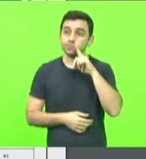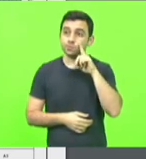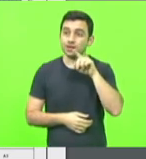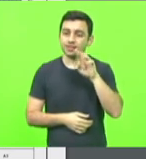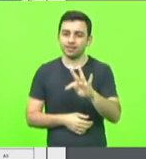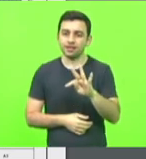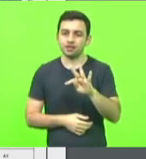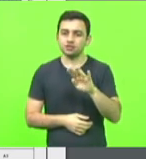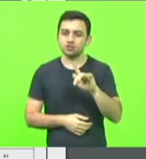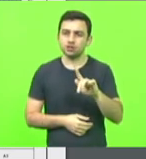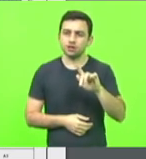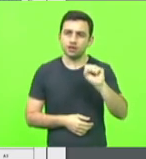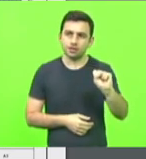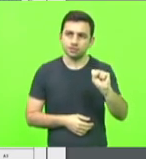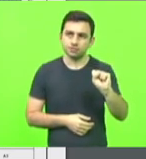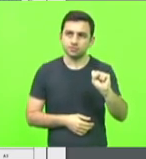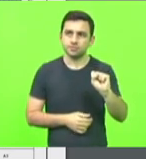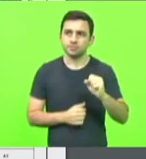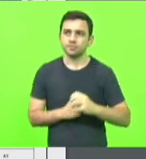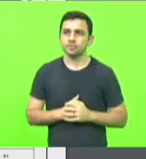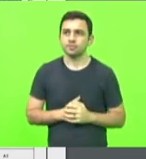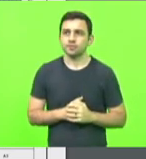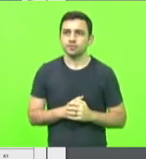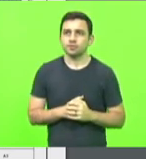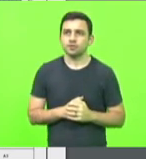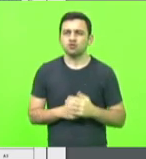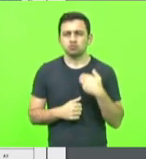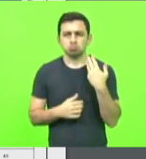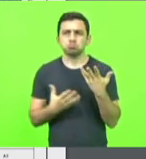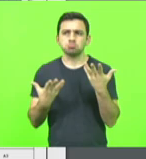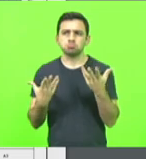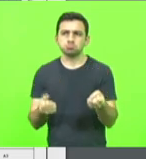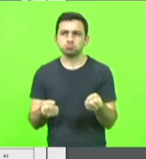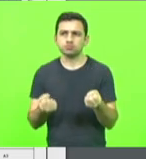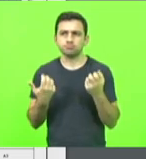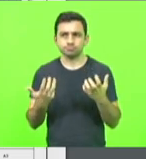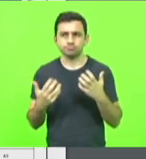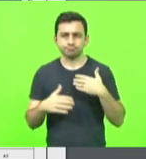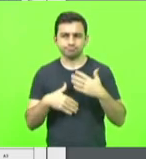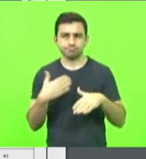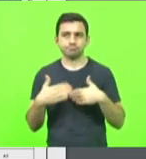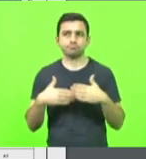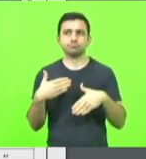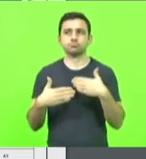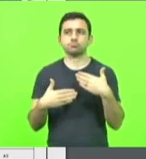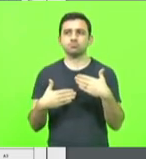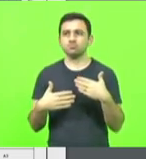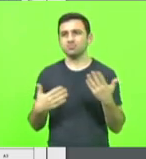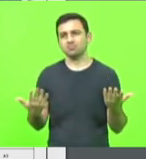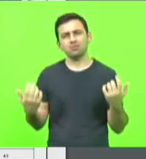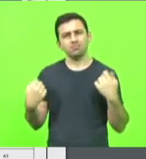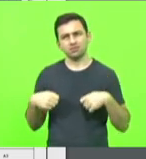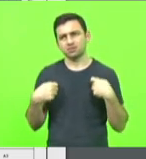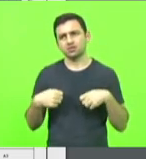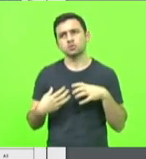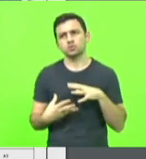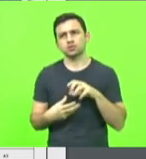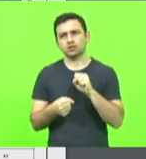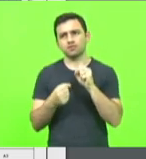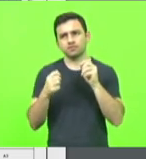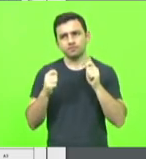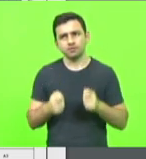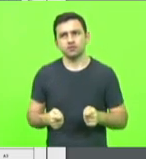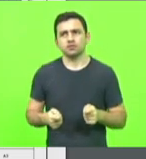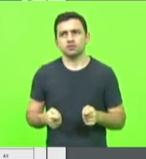o Terminal de Gás Sul. Nós somos a favor, né, do progresso, que ele venha, mas de forma sustentável, e tem que ter um tipo